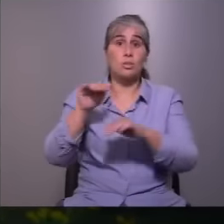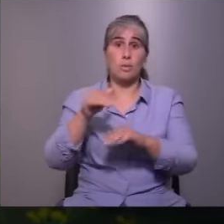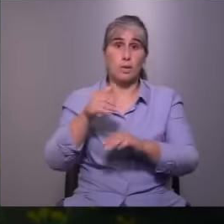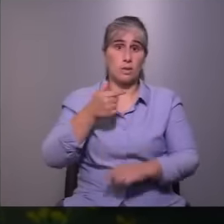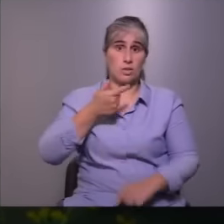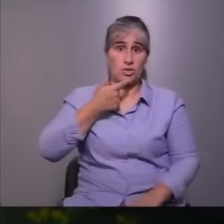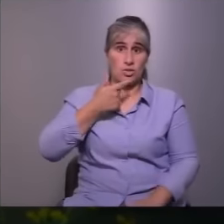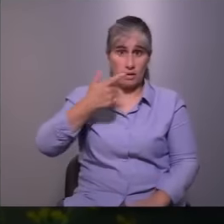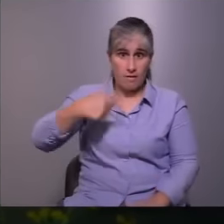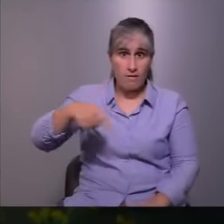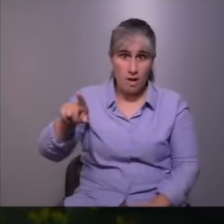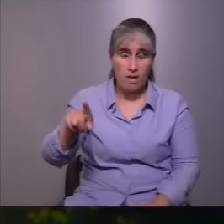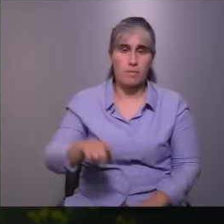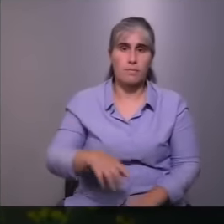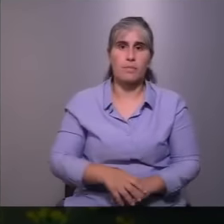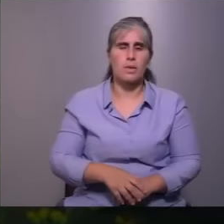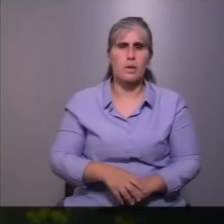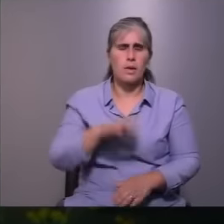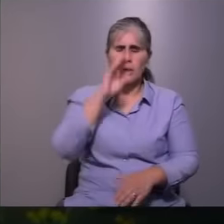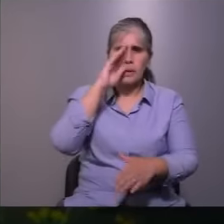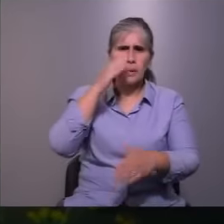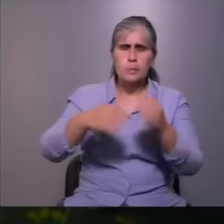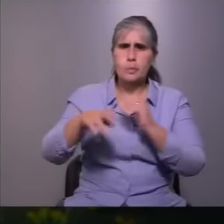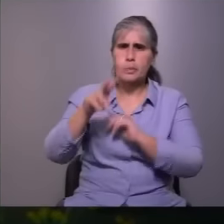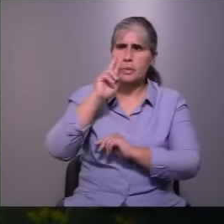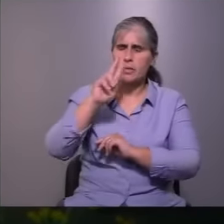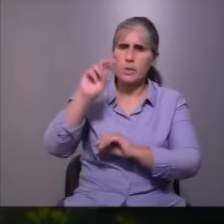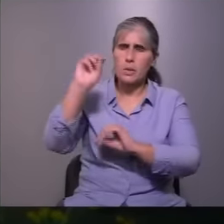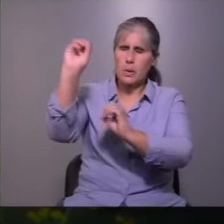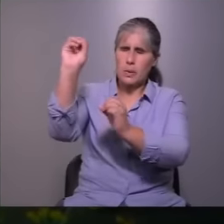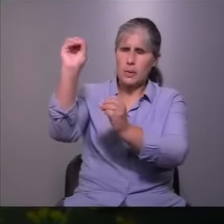aproximava, mandaram o João chamar a Jacinta.